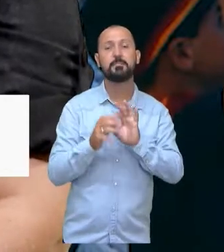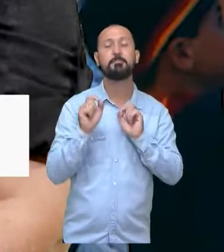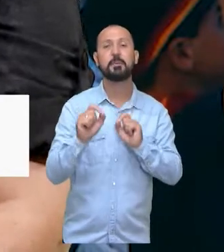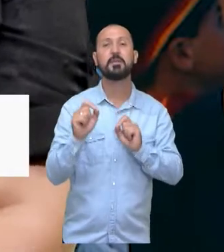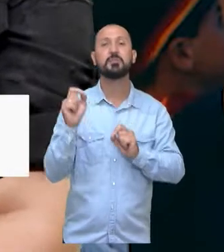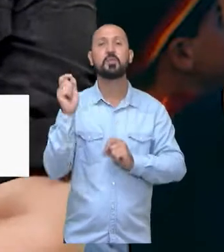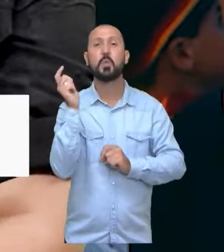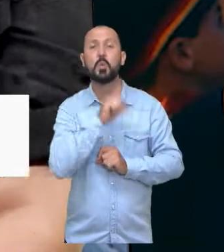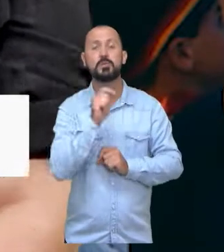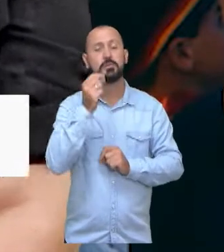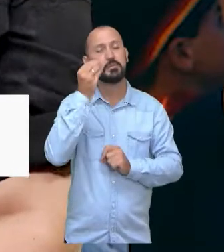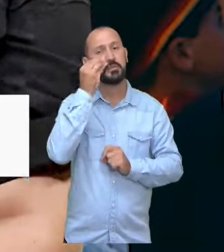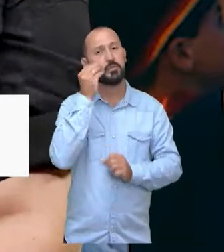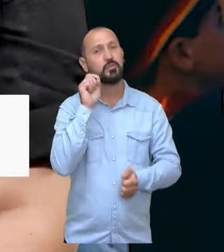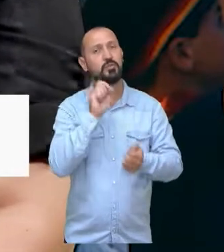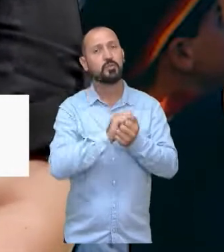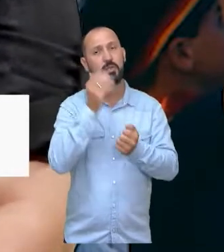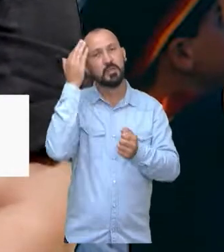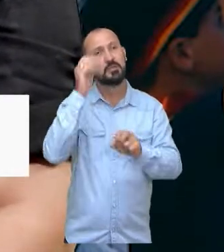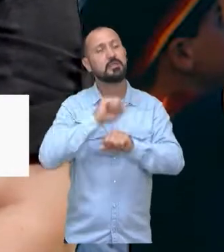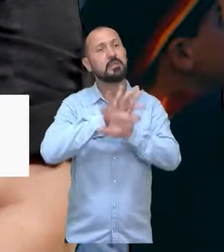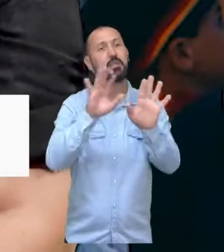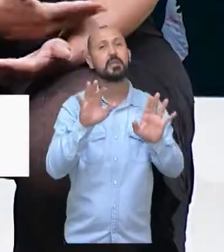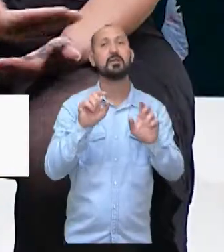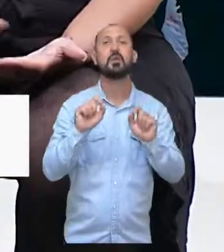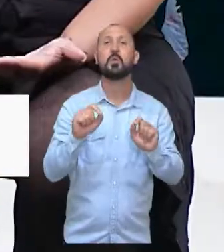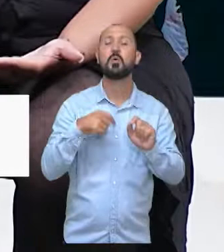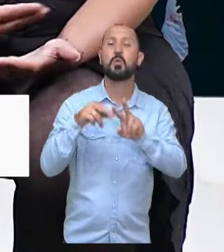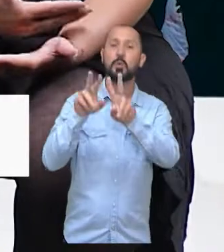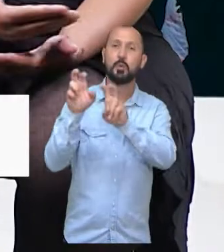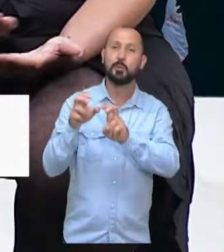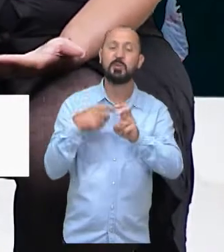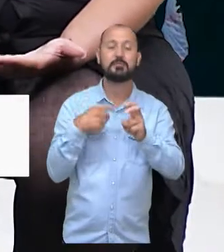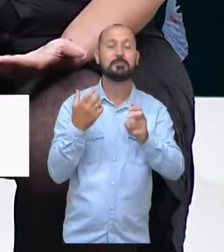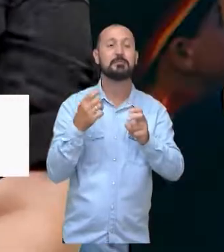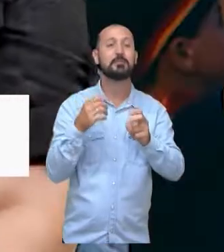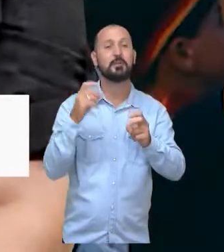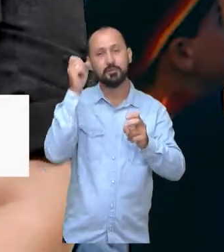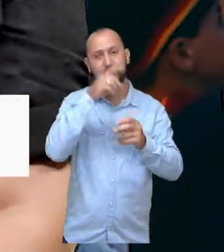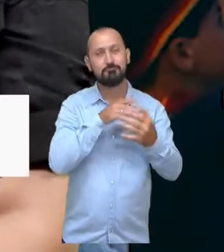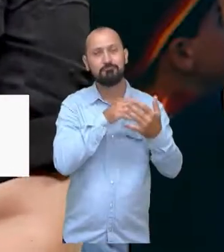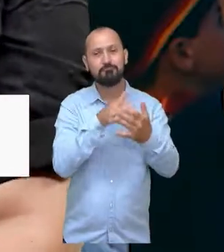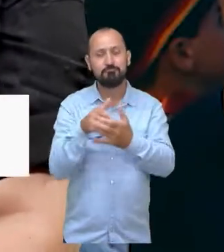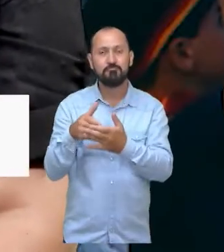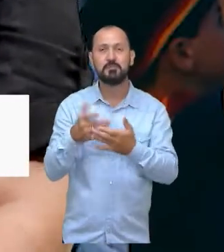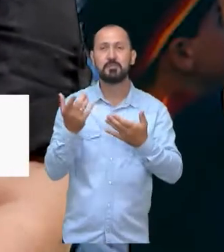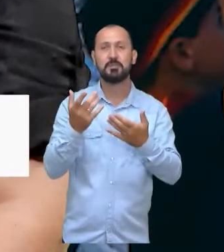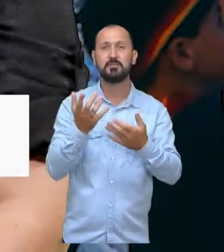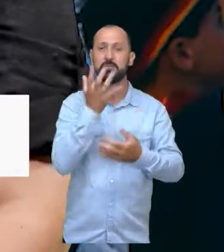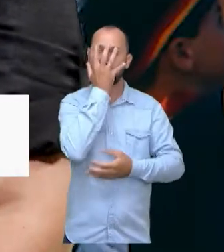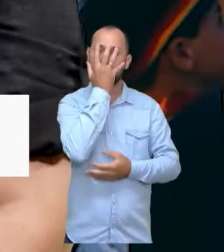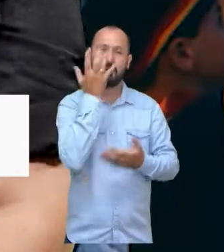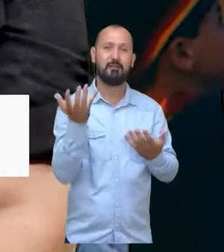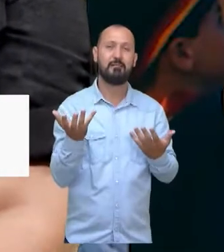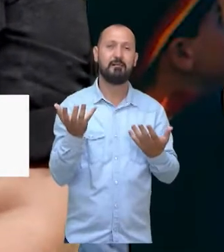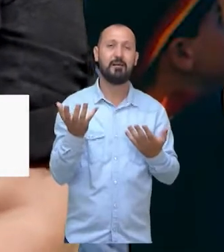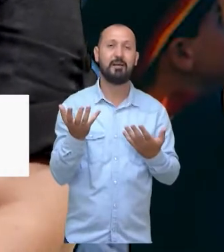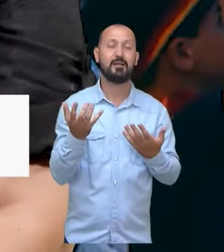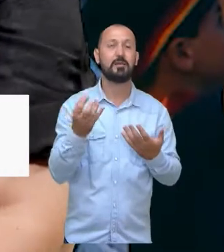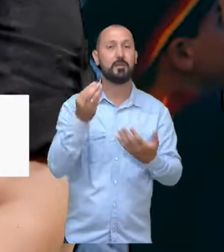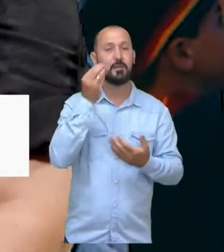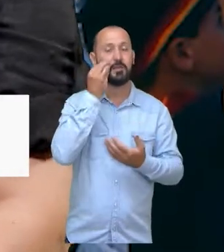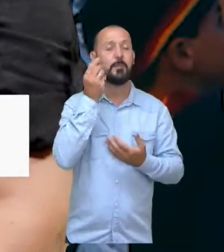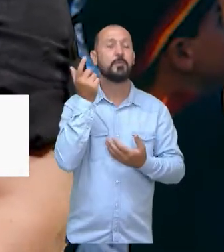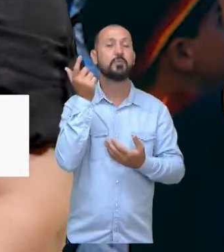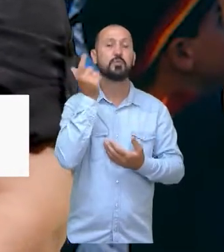a gente tente ali entender quais são as questões dos entraves, das dificuldades, dos constrangimentos e tentar